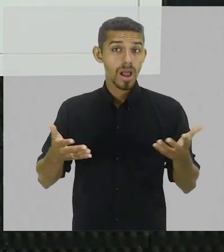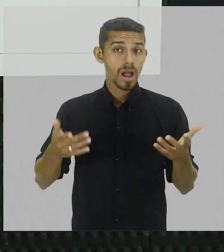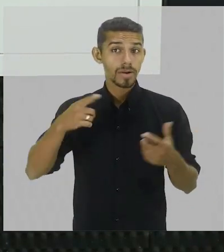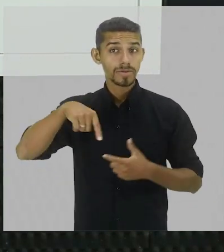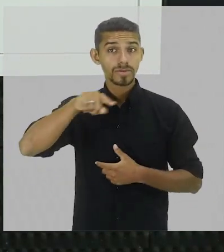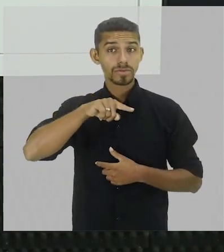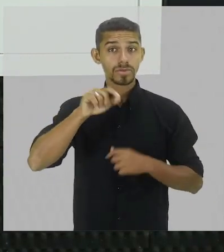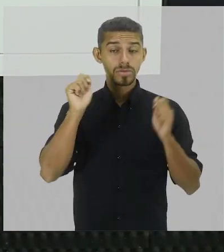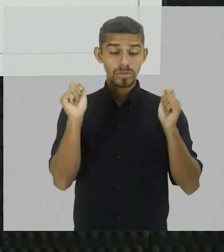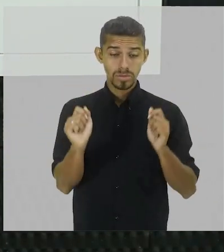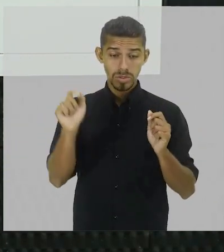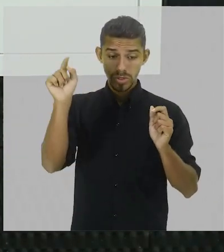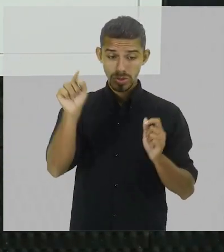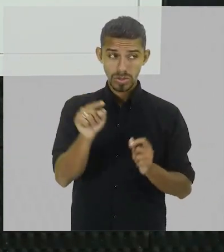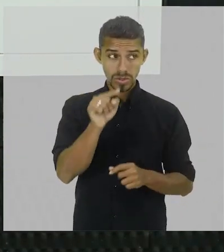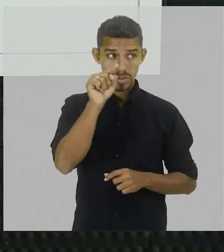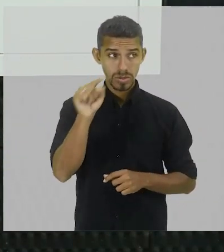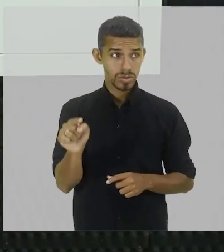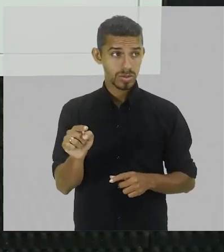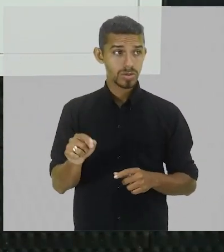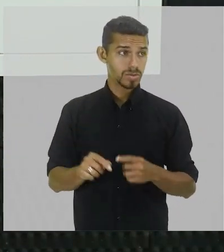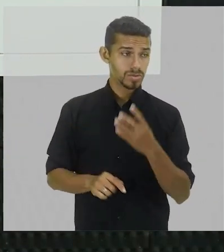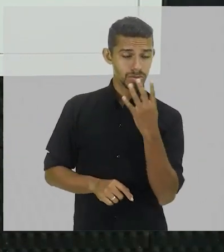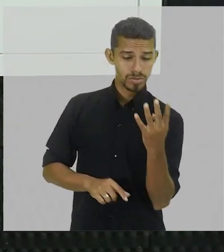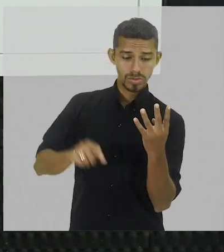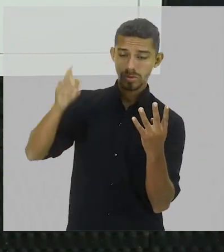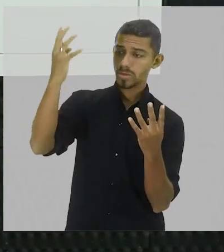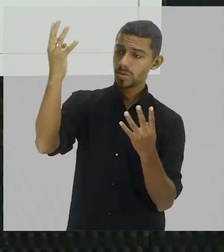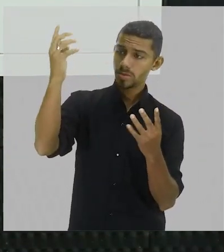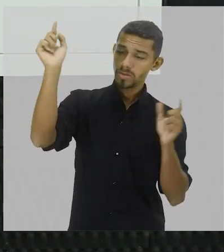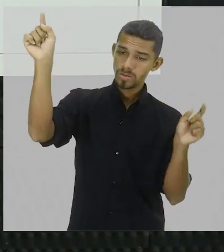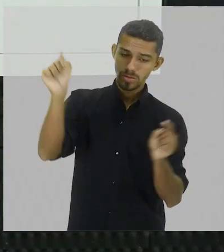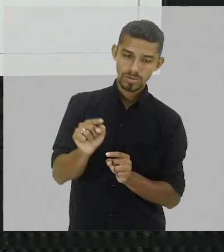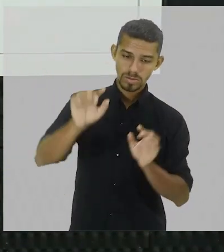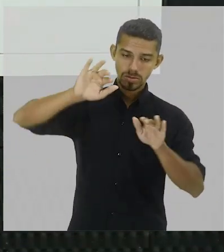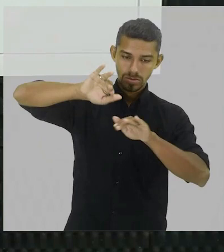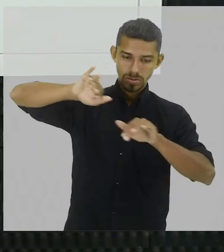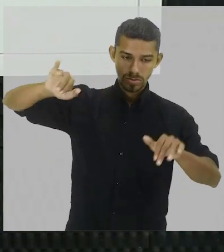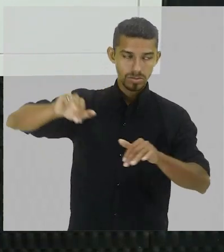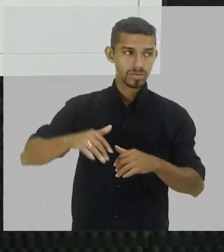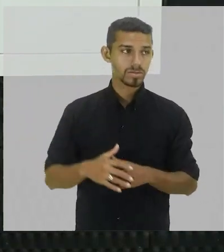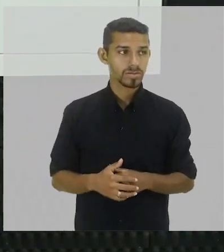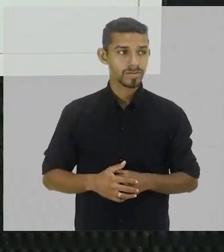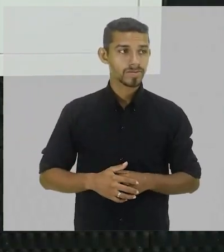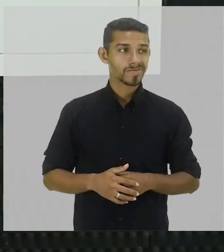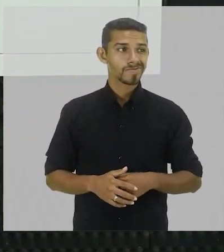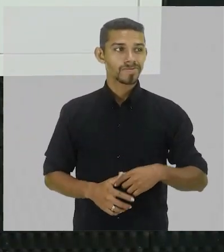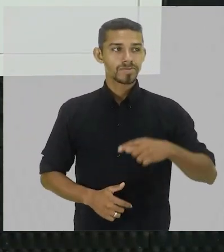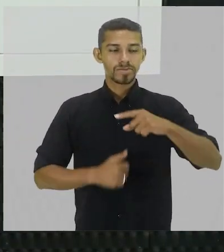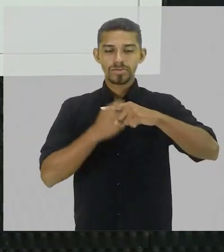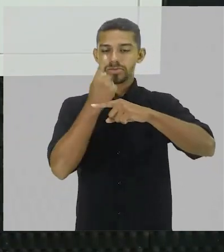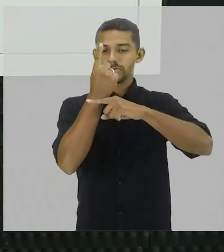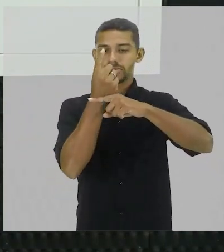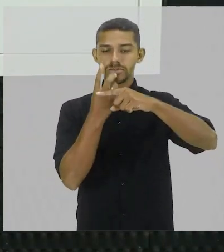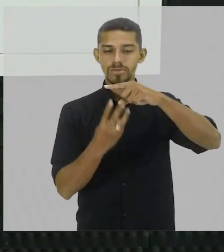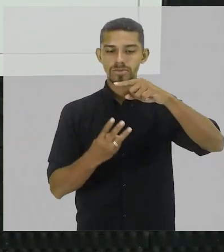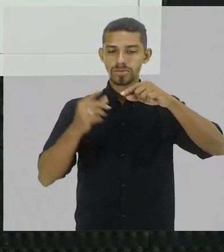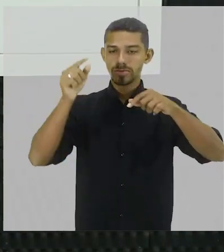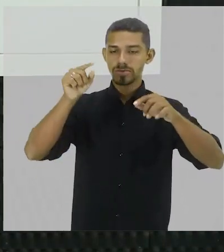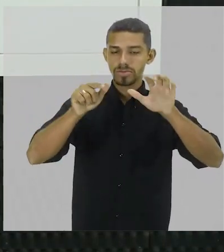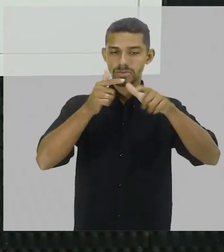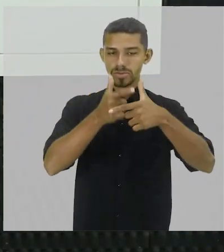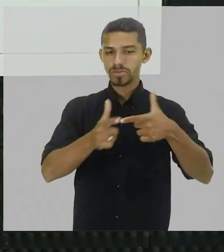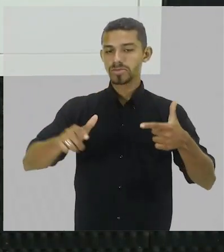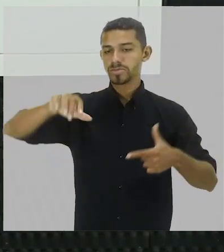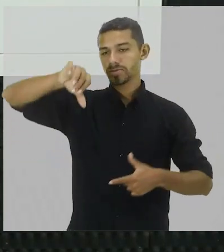você pode cancelar esse 4 com esse 4, ficou mais fácil. E dividir o 9 pelo 3, que vai ficar